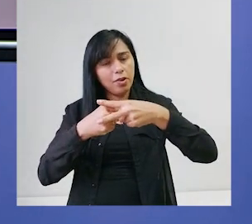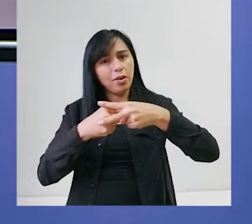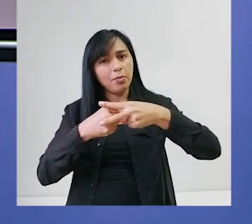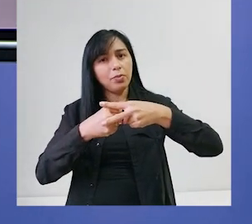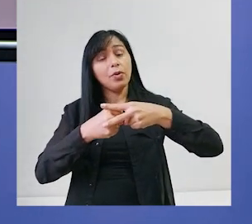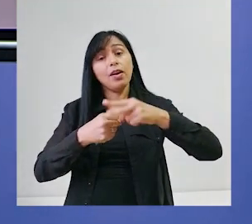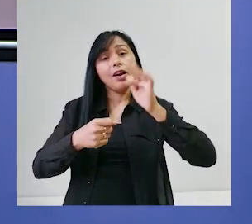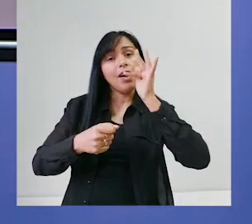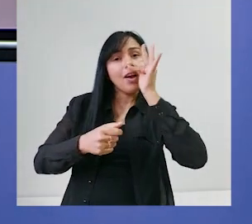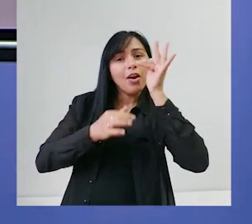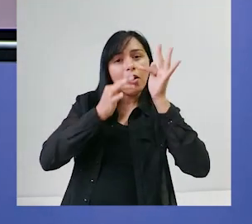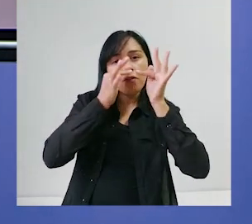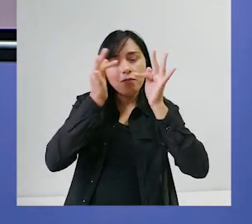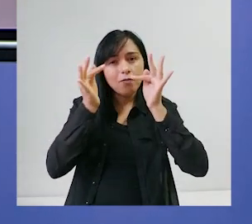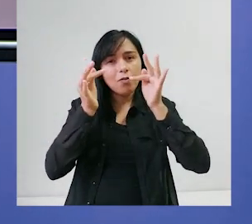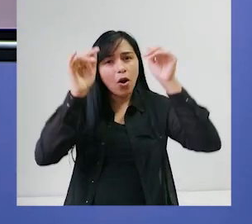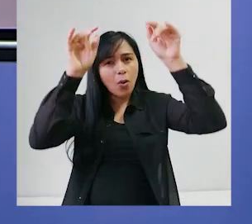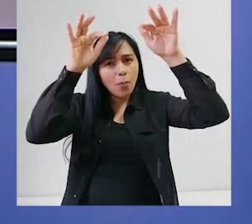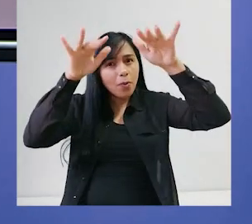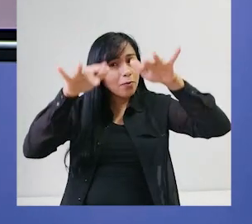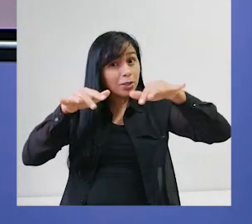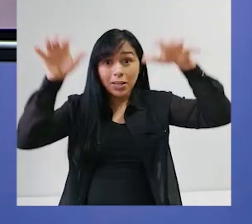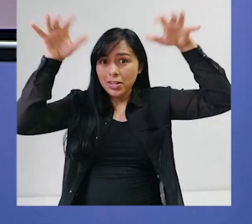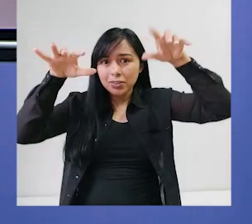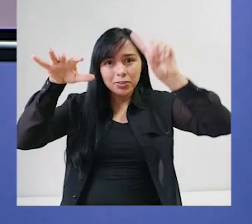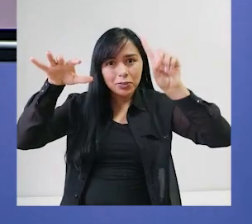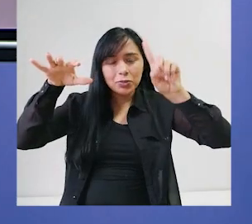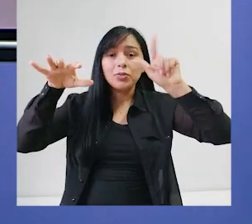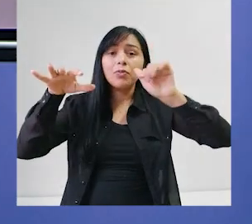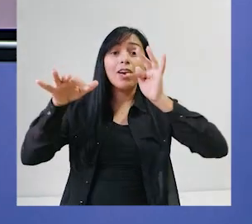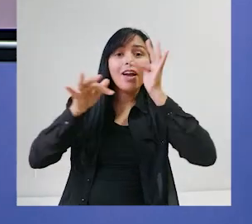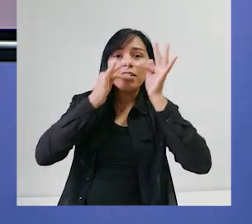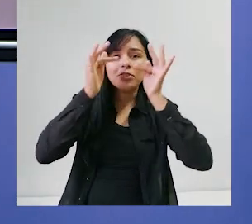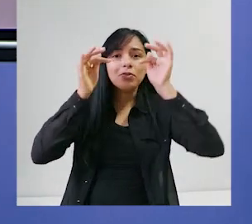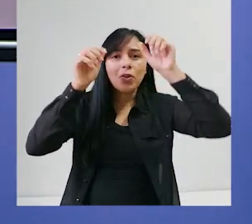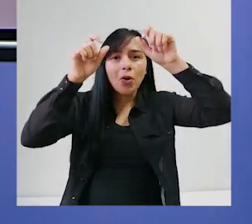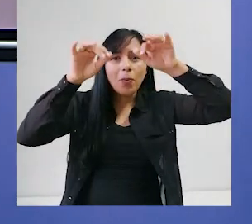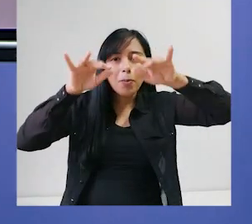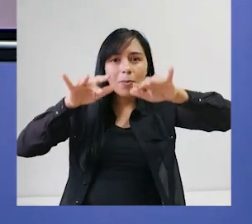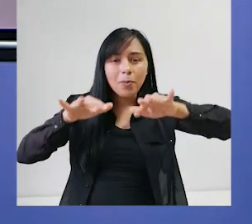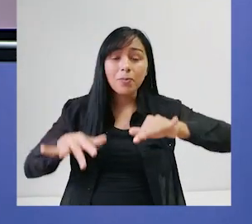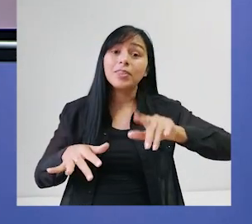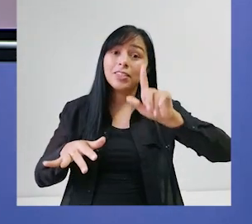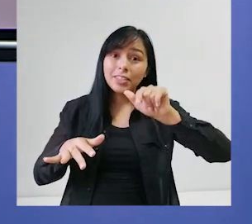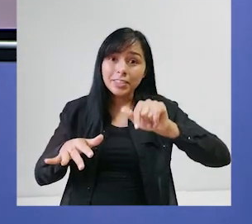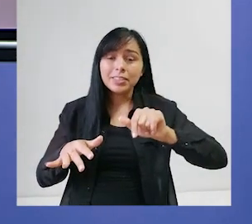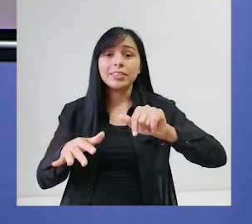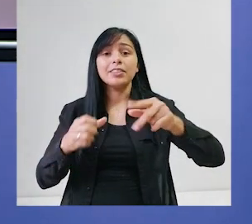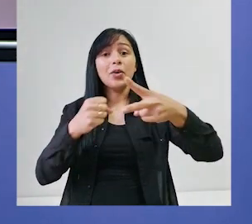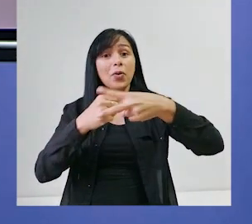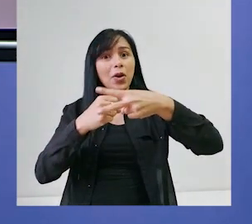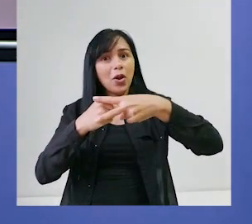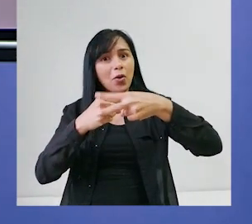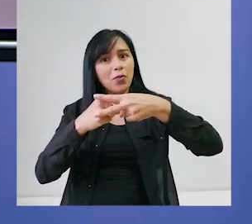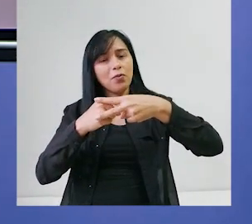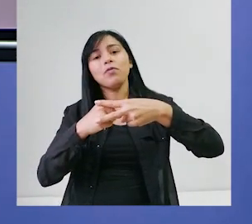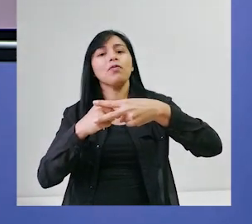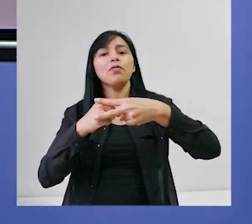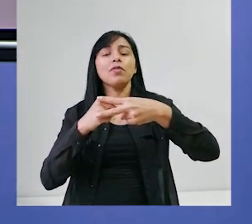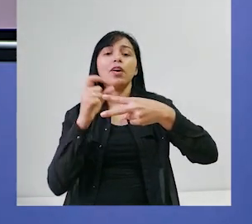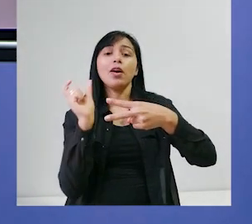com sentido conotativo então neste caso a gente vai ter o sujeito pétalas de rosa